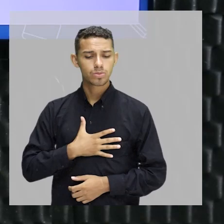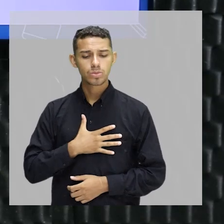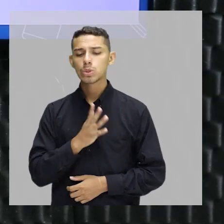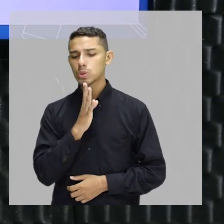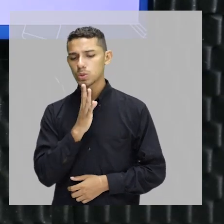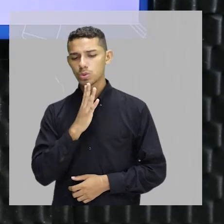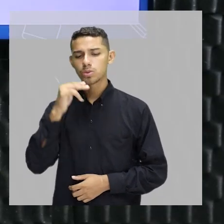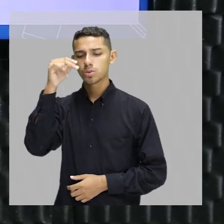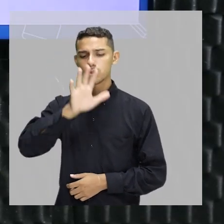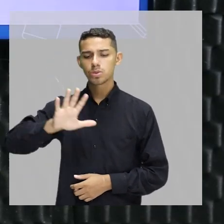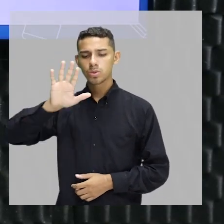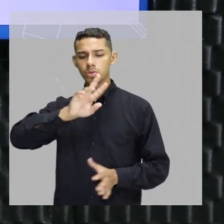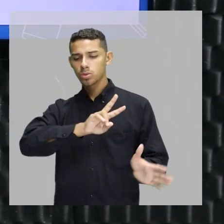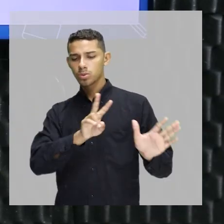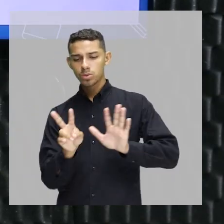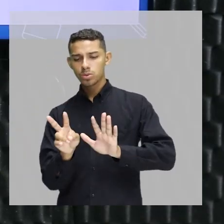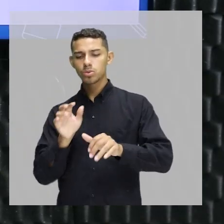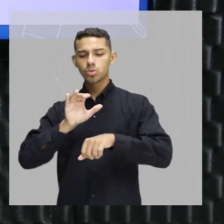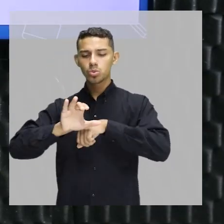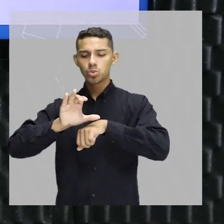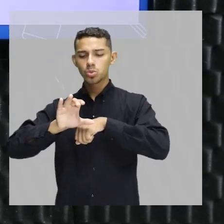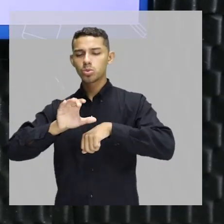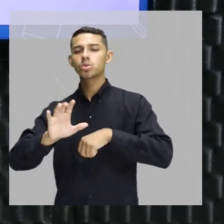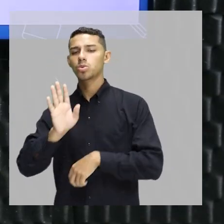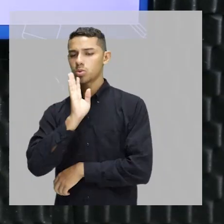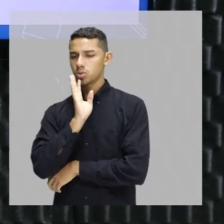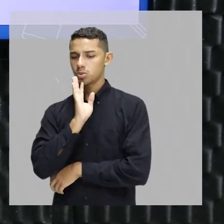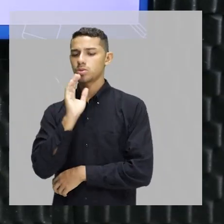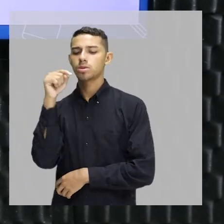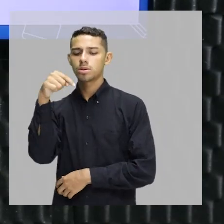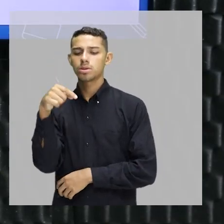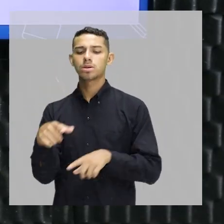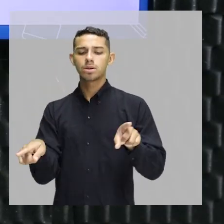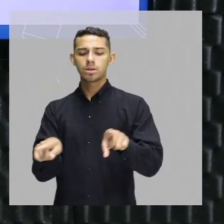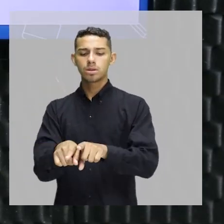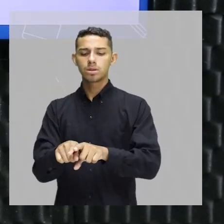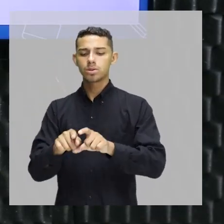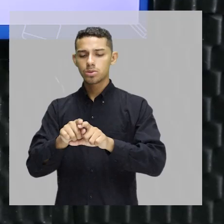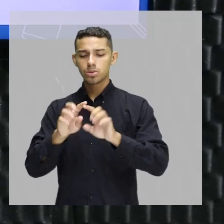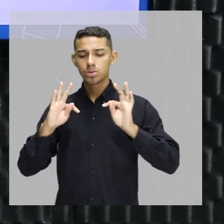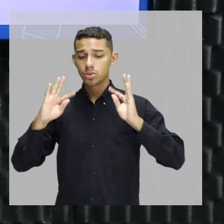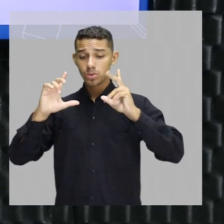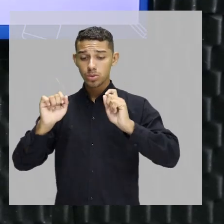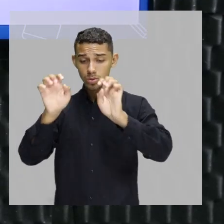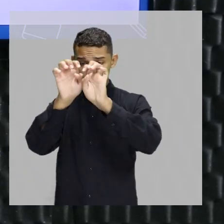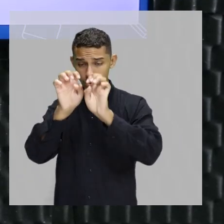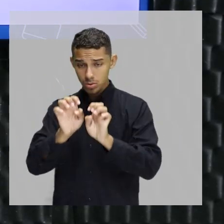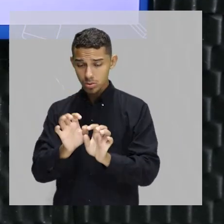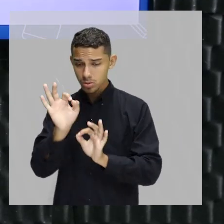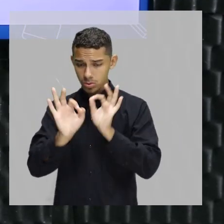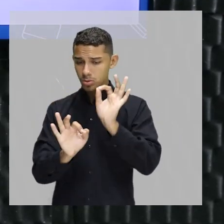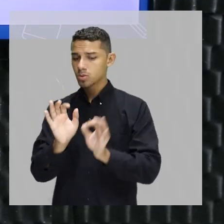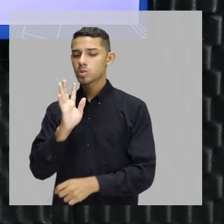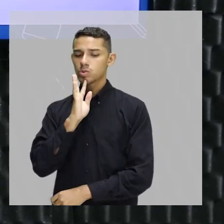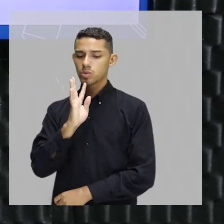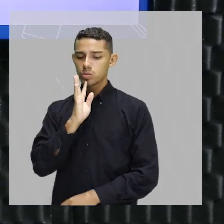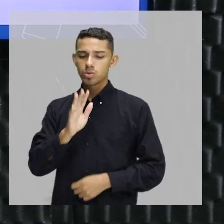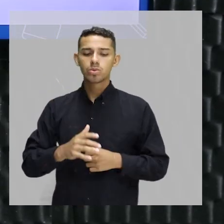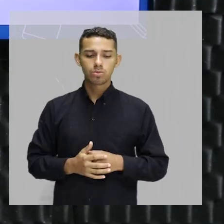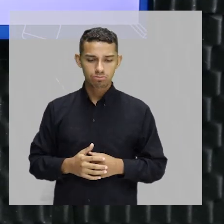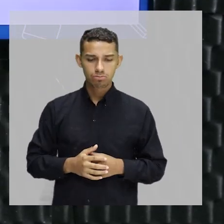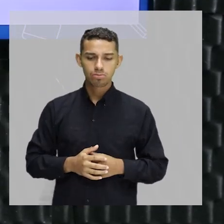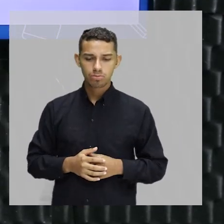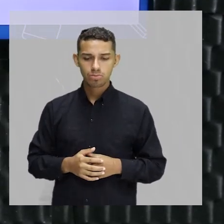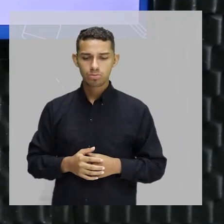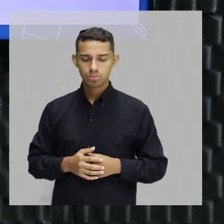nacional, né? Eu passei uma semana lá, eu fiz um curso lá, então eu conheço muito bem toda essa estrutura lá do CNPEM, né? Lá